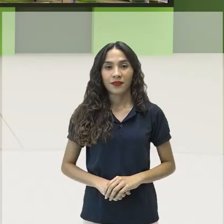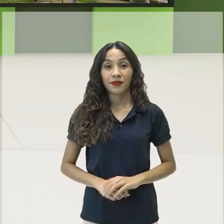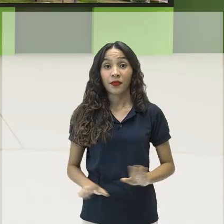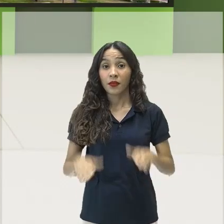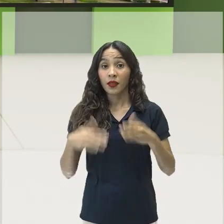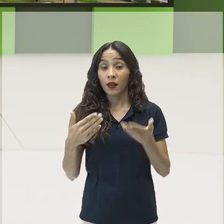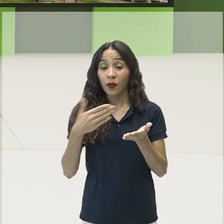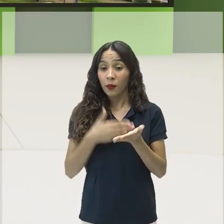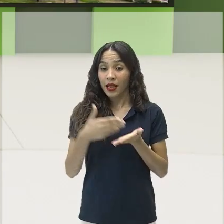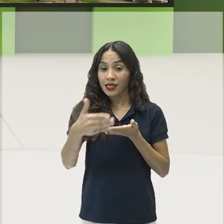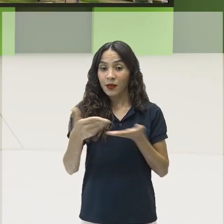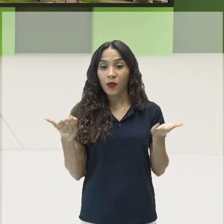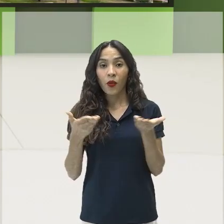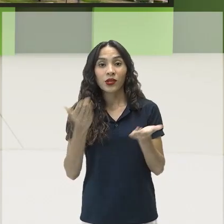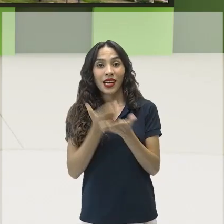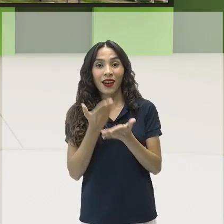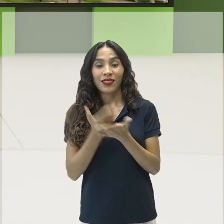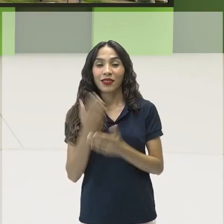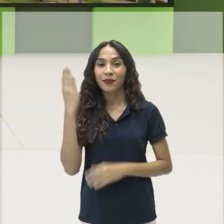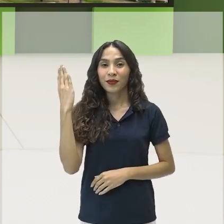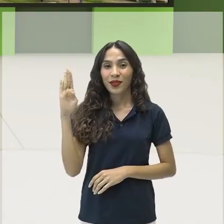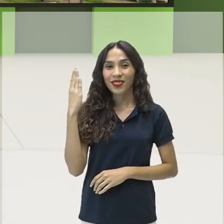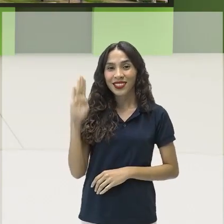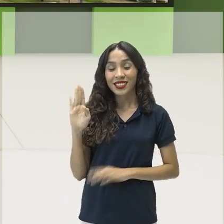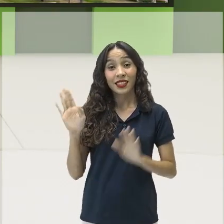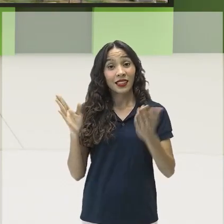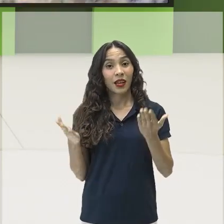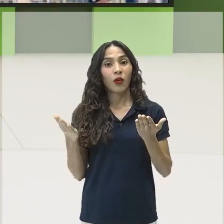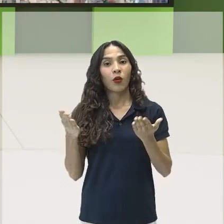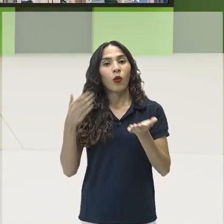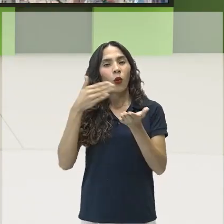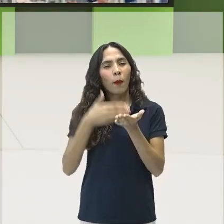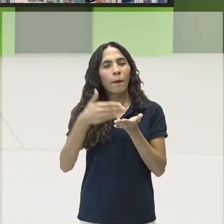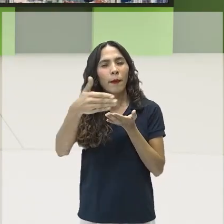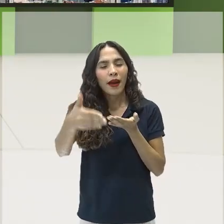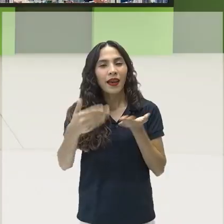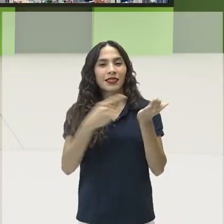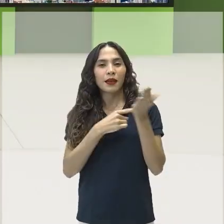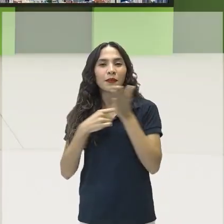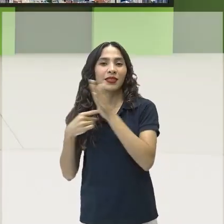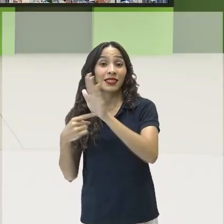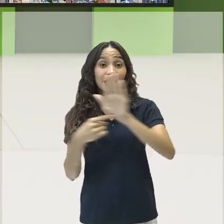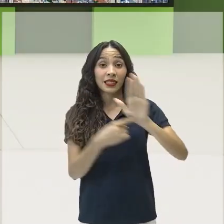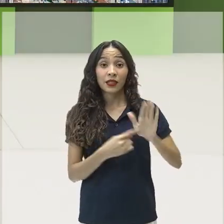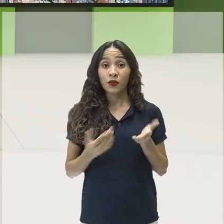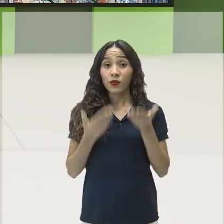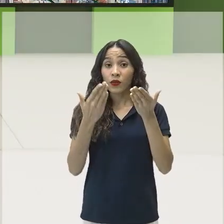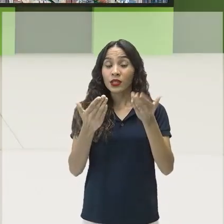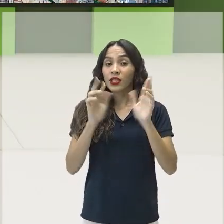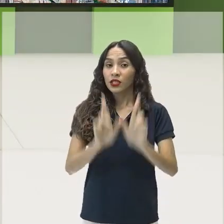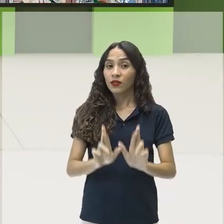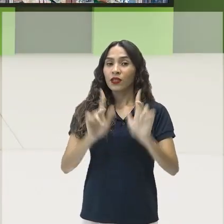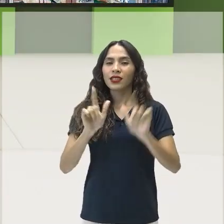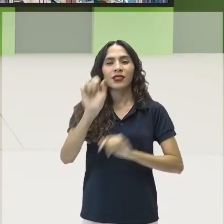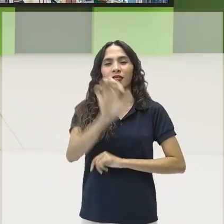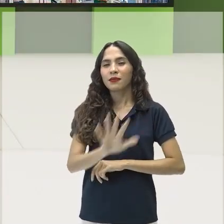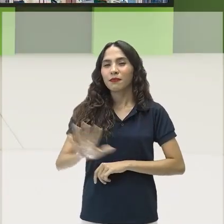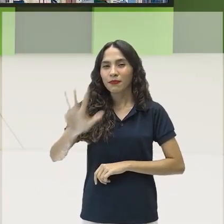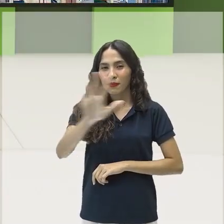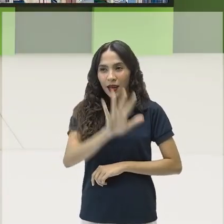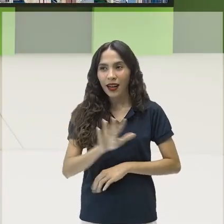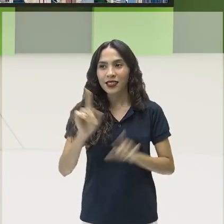Vamos iniciar aqui a aula de Biologia, A gente inicia apresentando aqui para vocês, diferentes